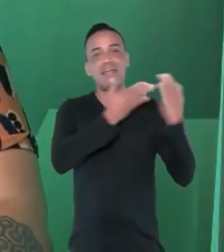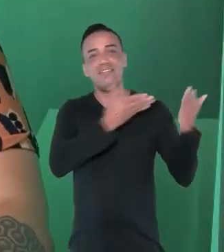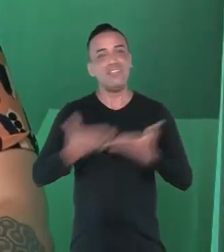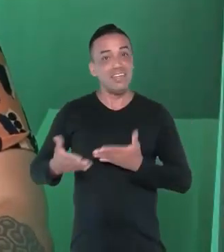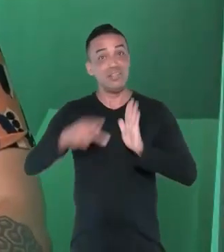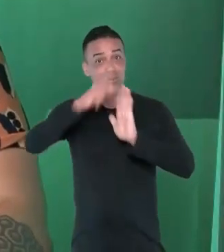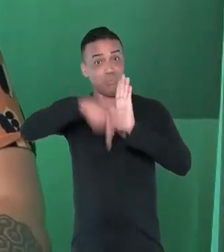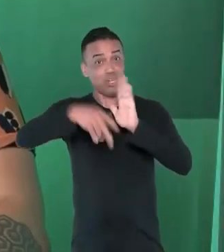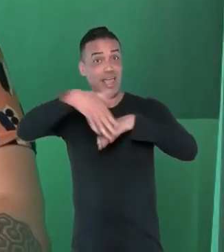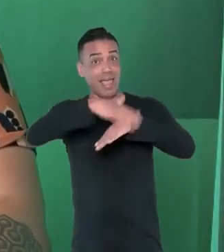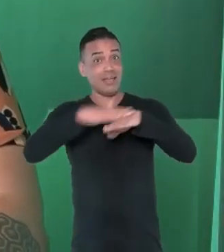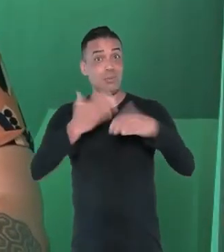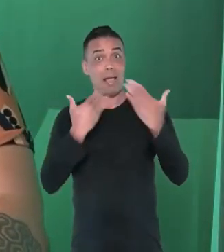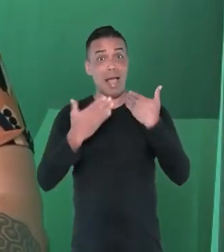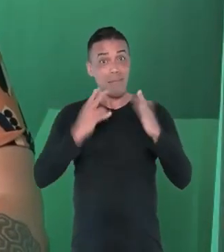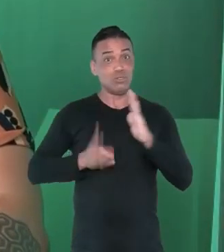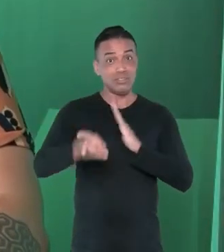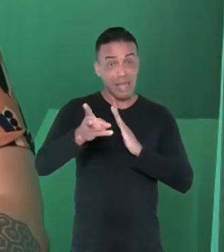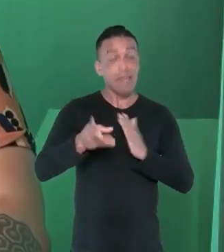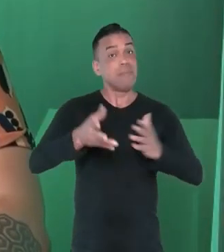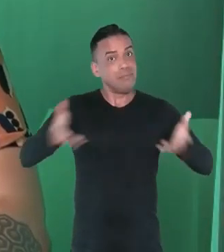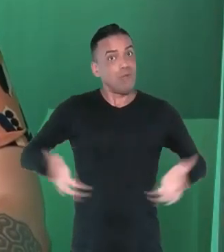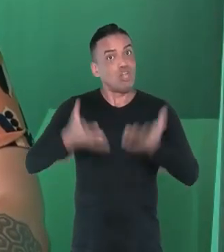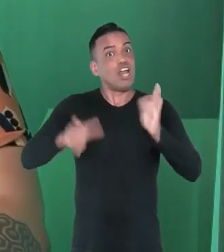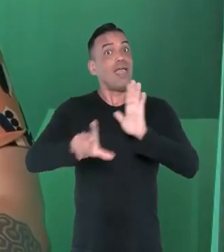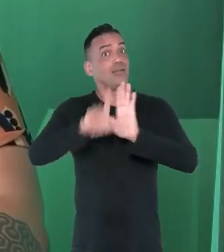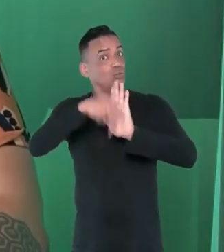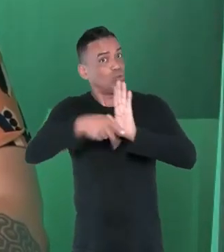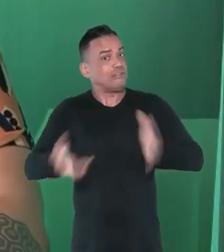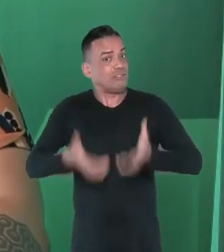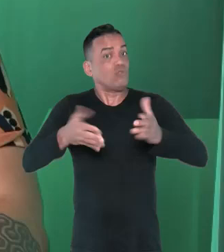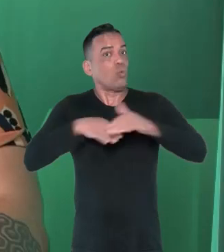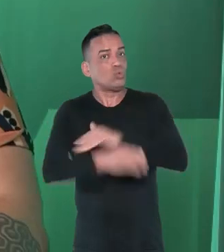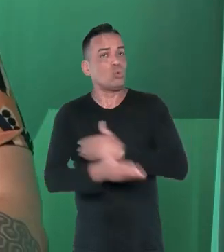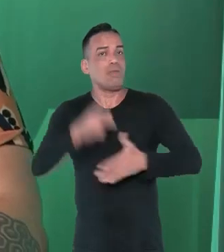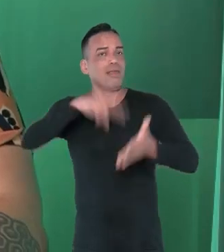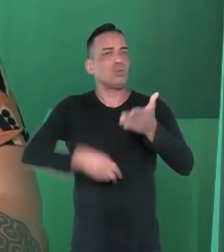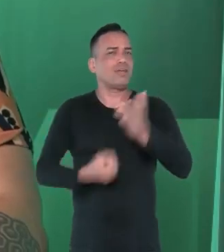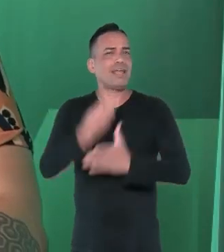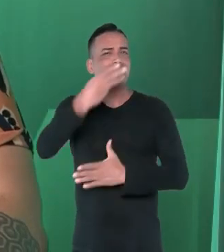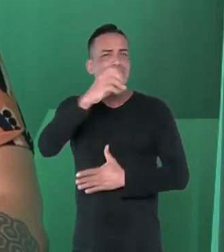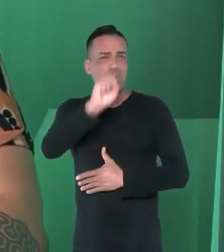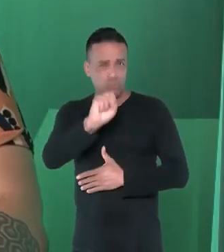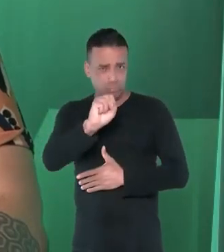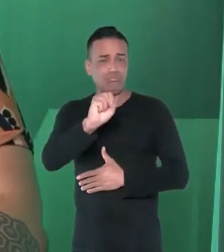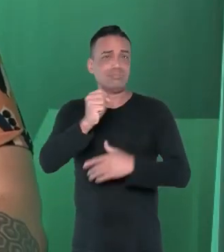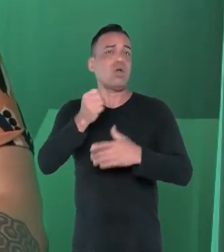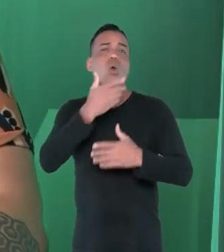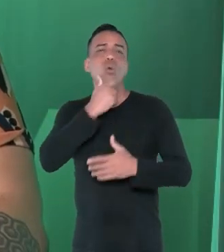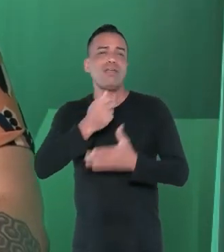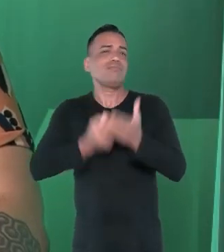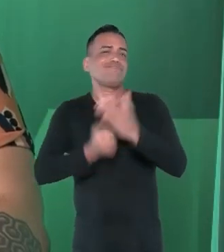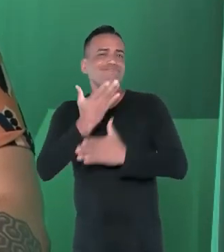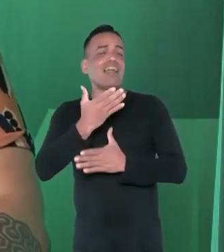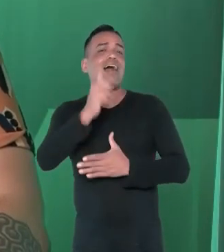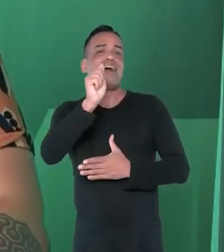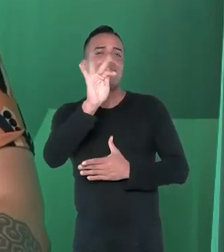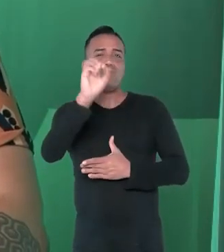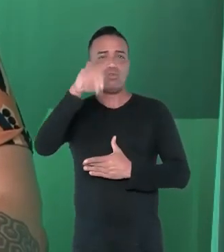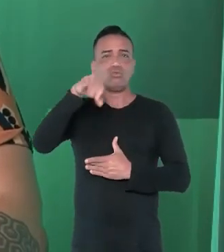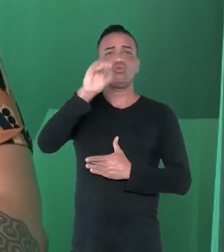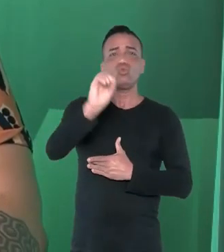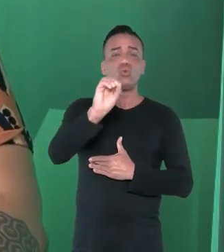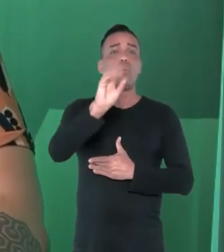Bem-vindos ao Sempre um Papo, este projeto de incentivo ao hábito da leitura, criado há 38 anos pelo jornalista mineiro Afonso